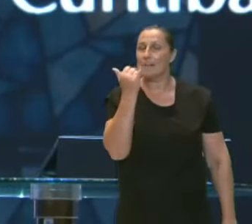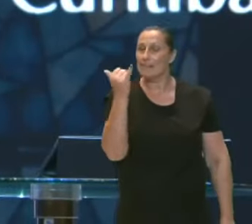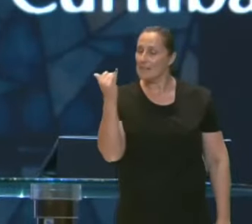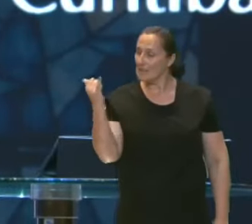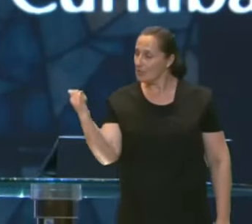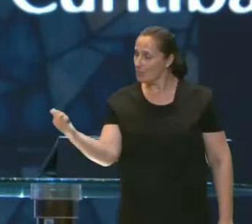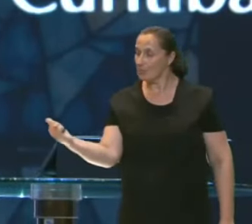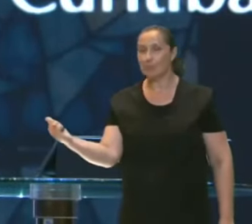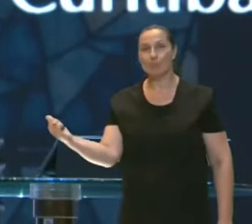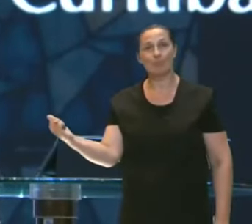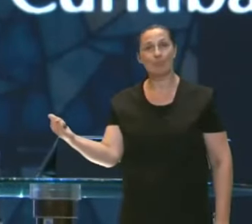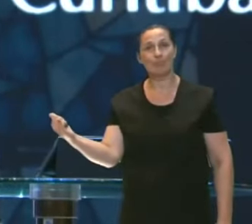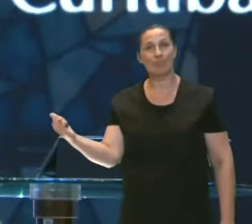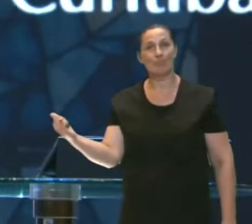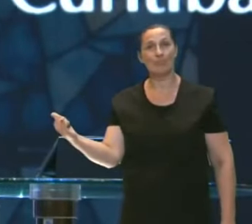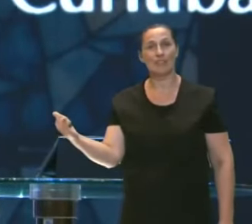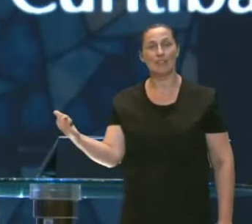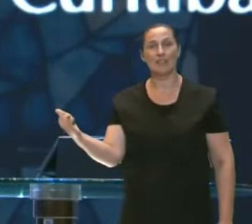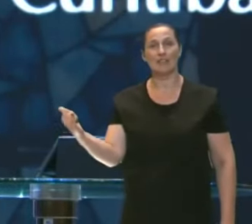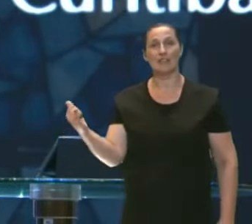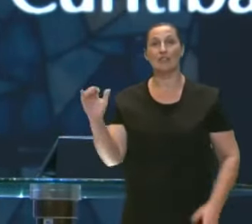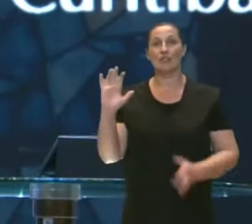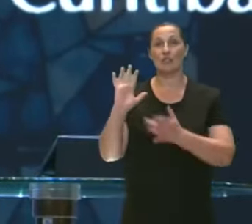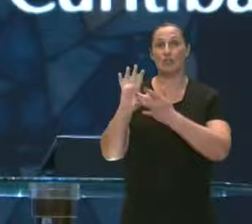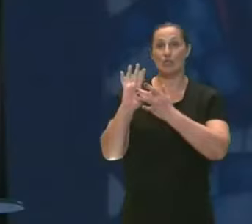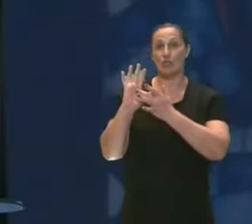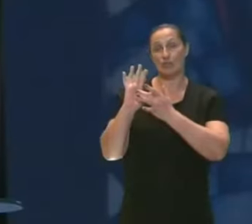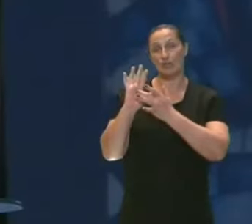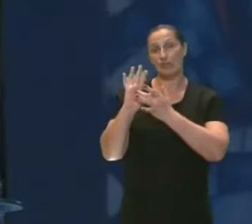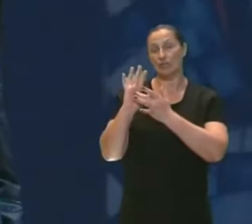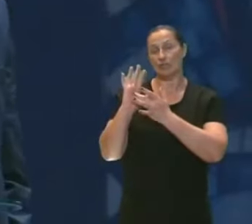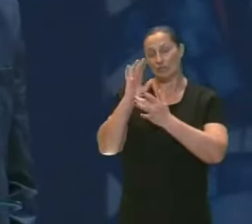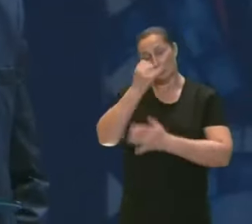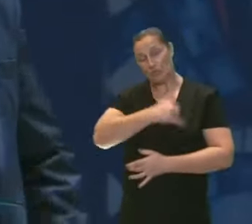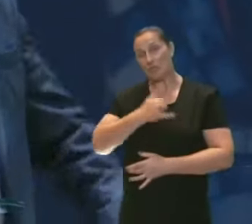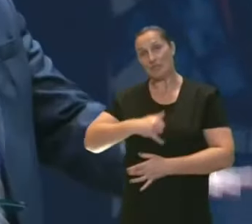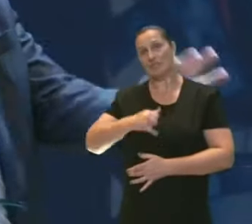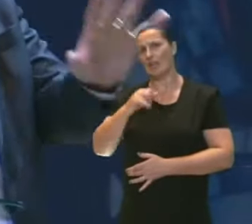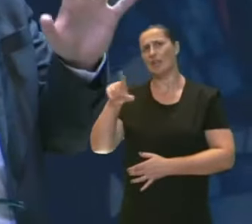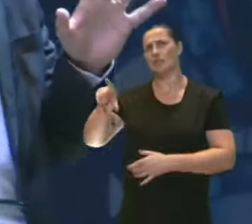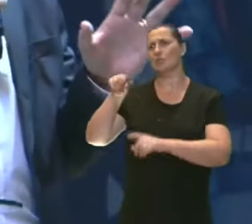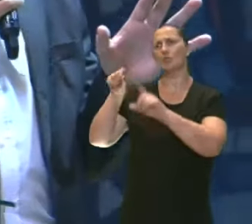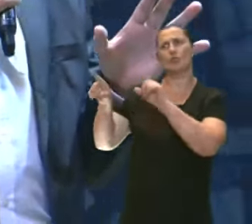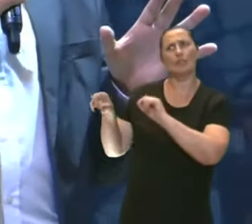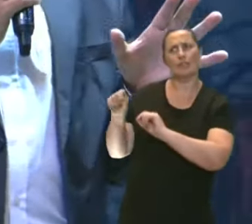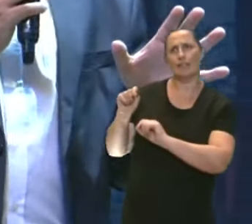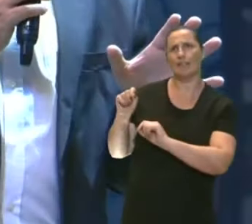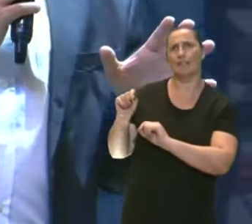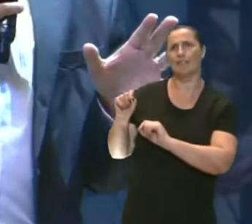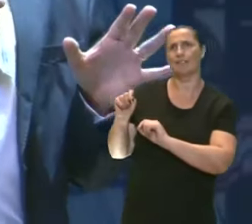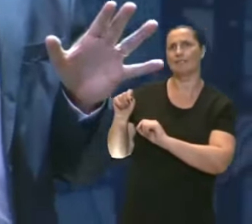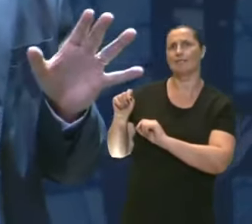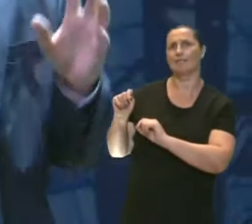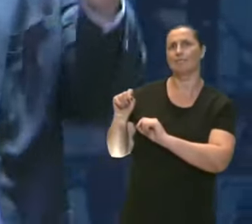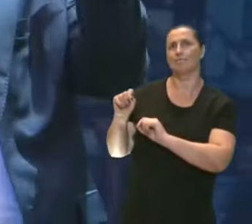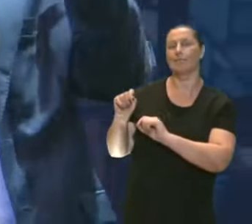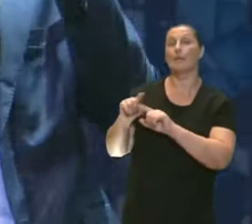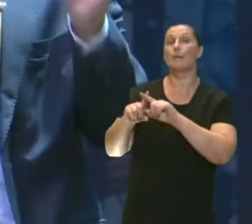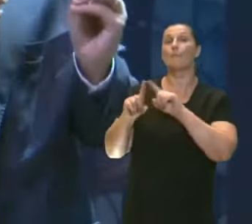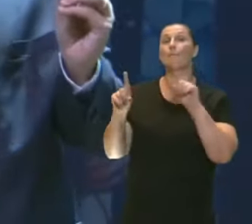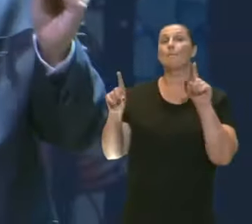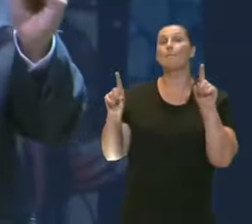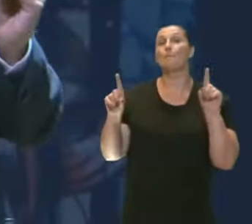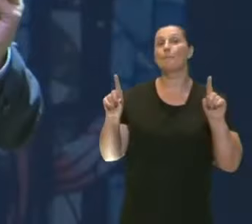seus irmãos. José não escolheu nenhum deles. Quando chega no final da sua vida, para deixar uma